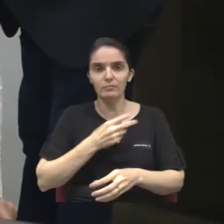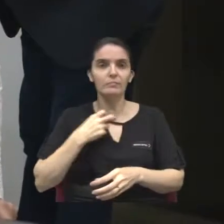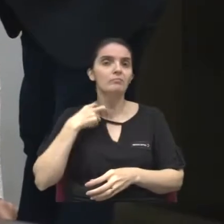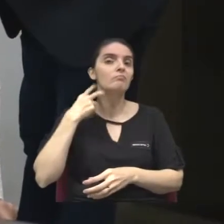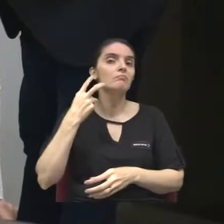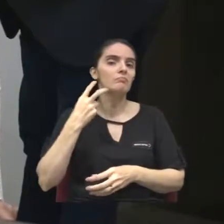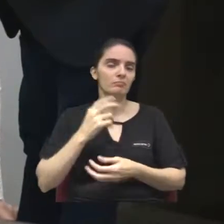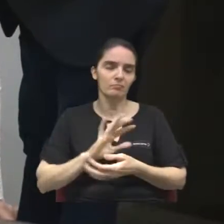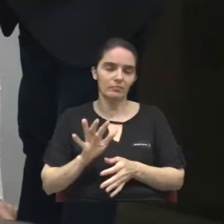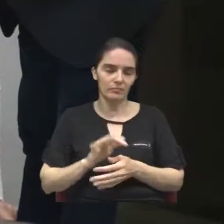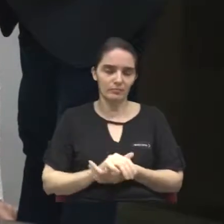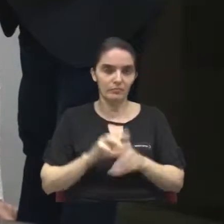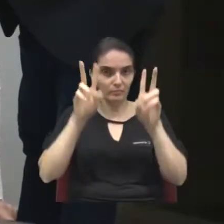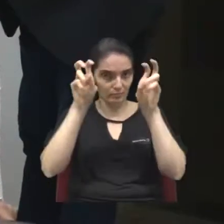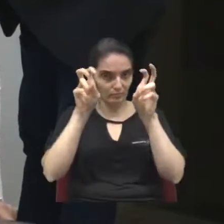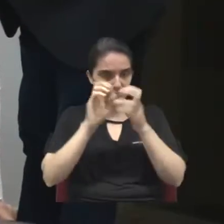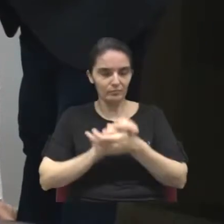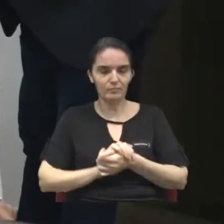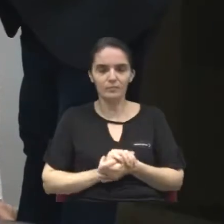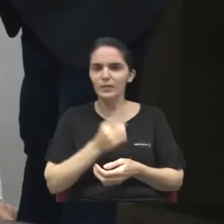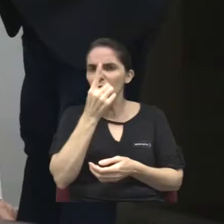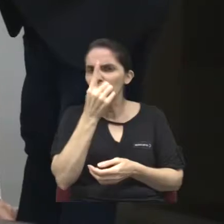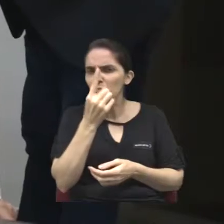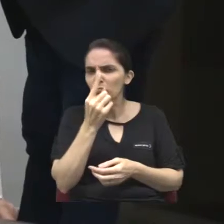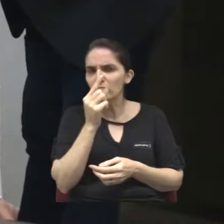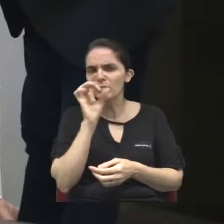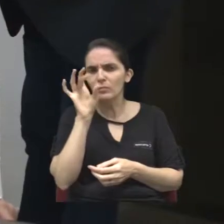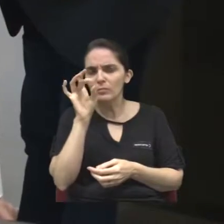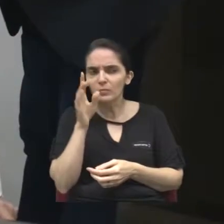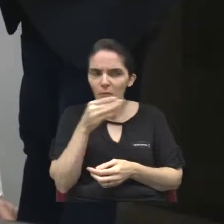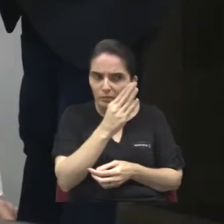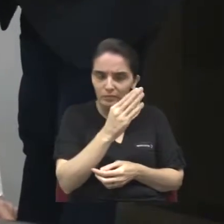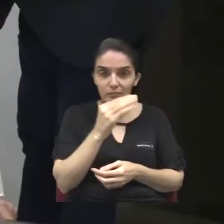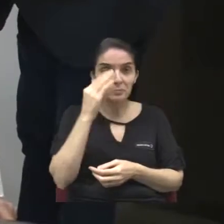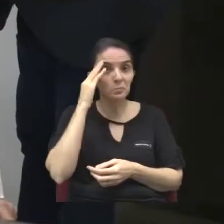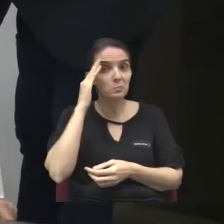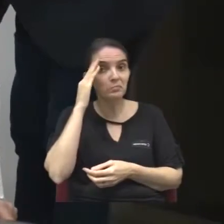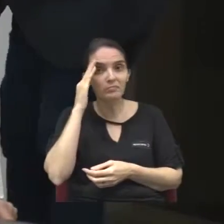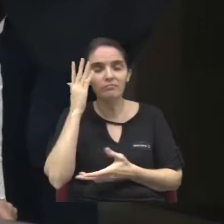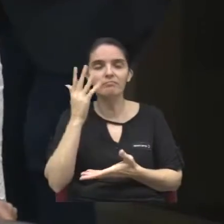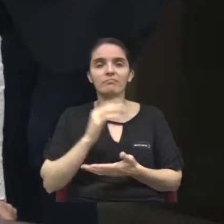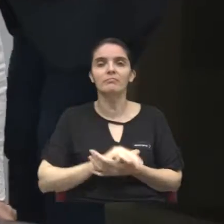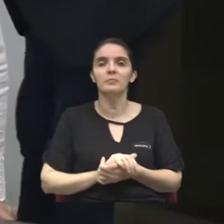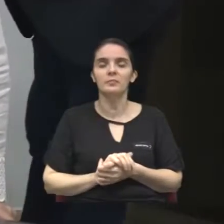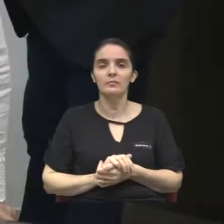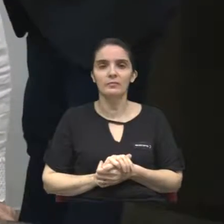uma vez, para entender a grandeza que é